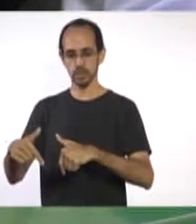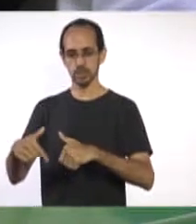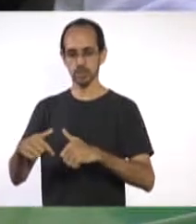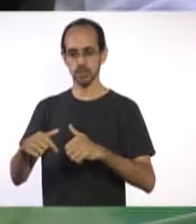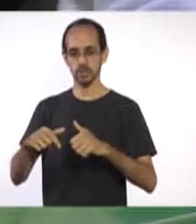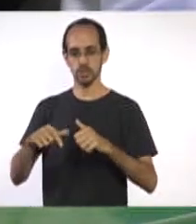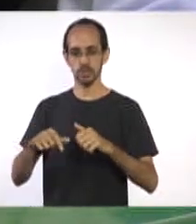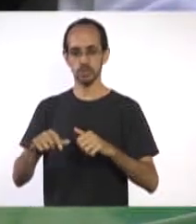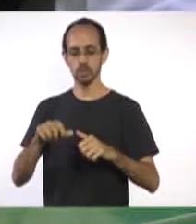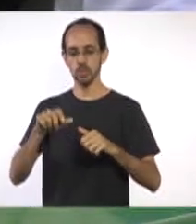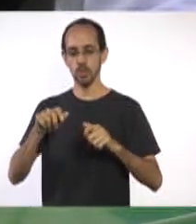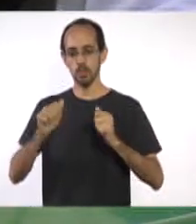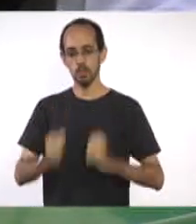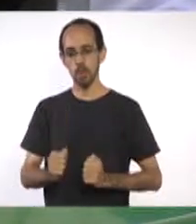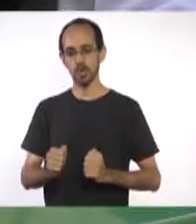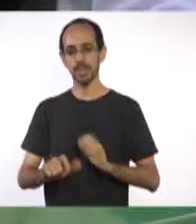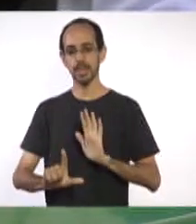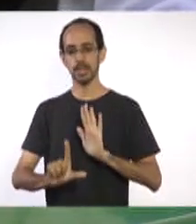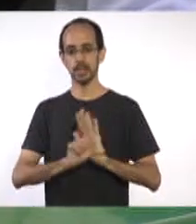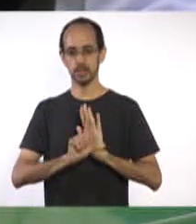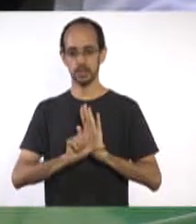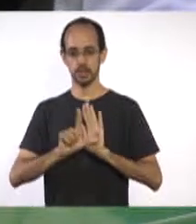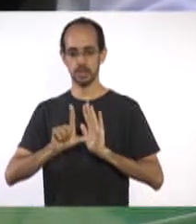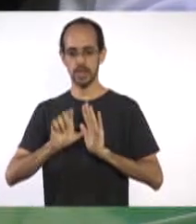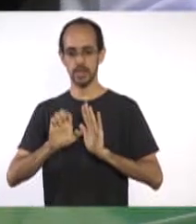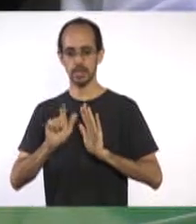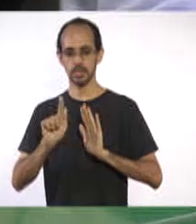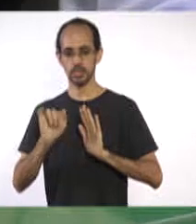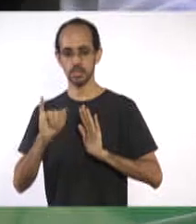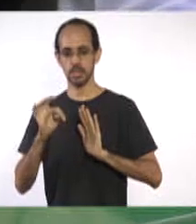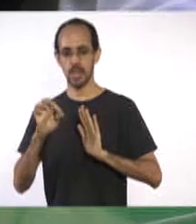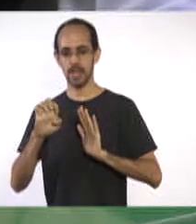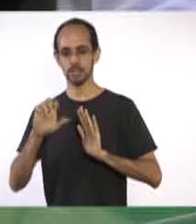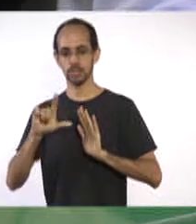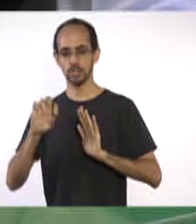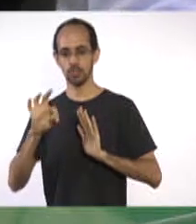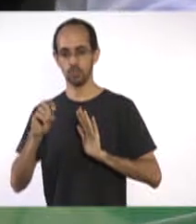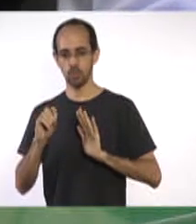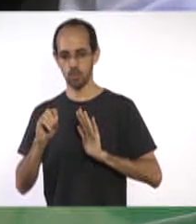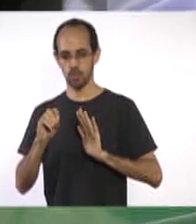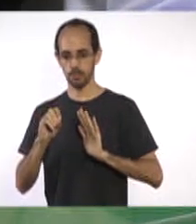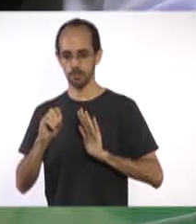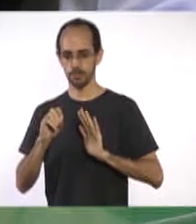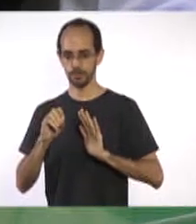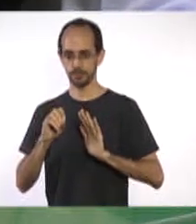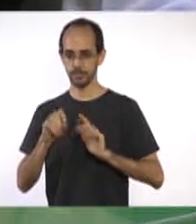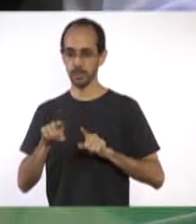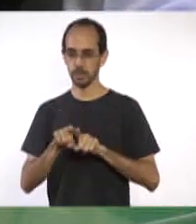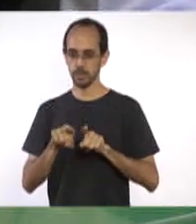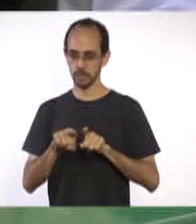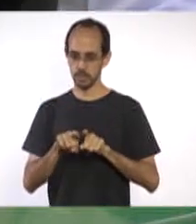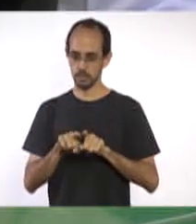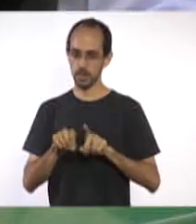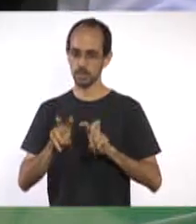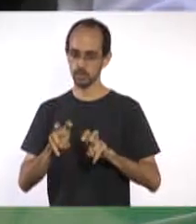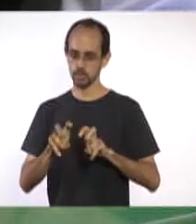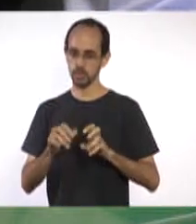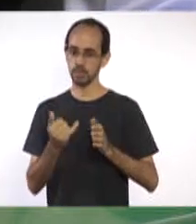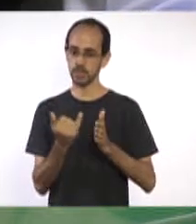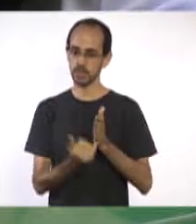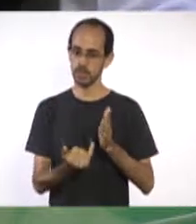atos interferem também na independência da Comissão de Tributos, de modo que há legitimidade para tratar desse tema,